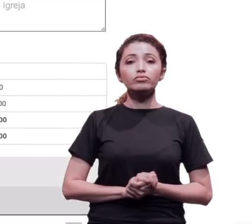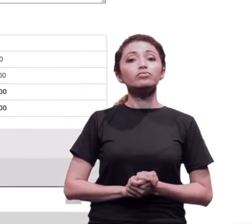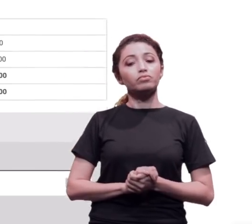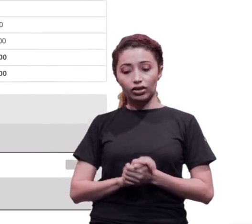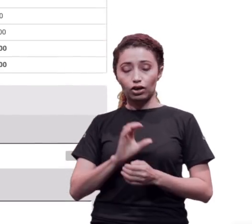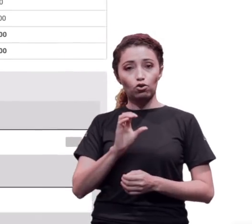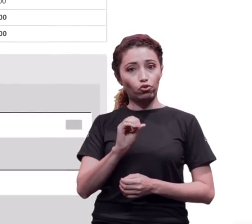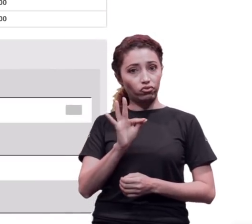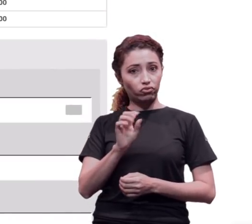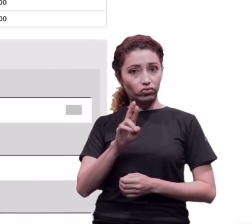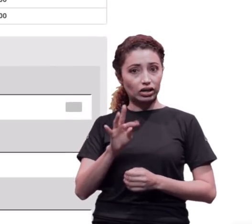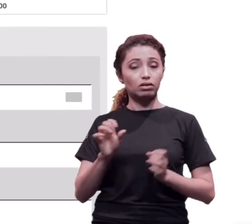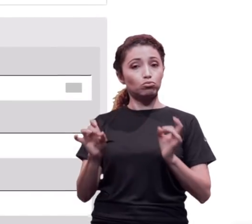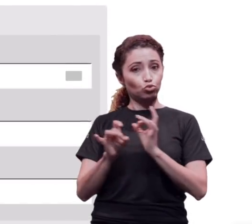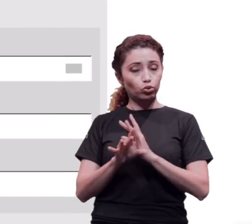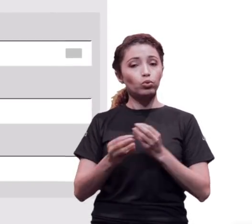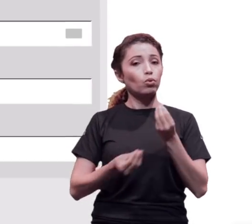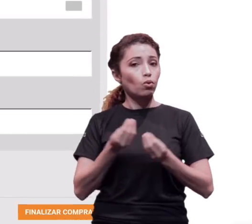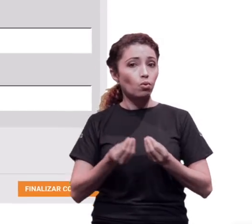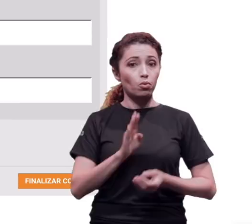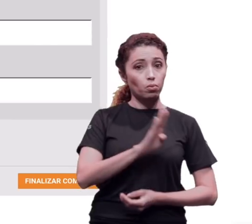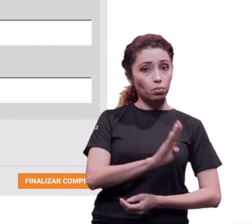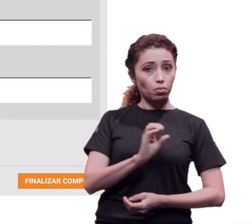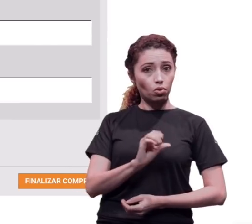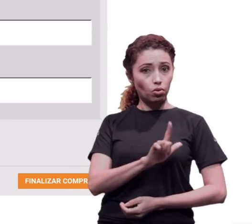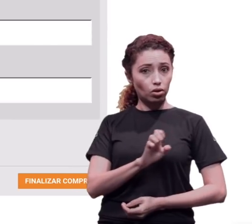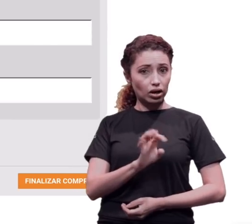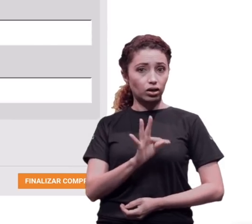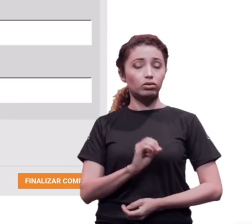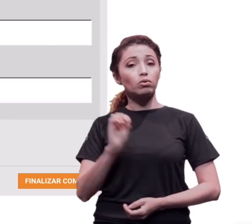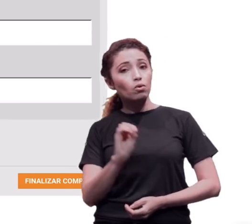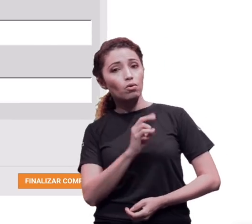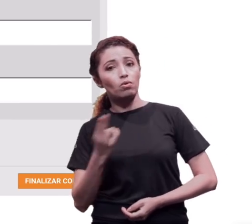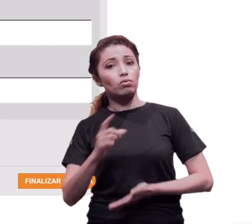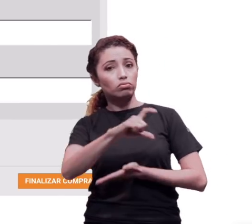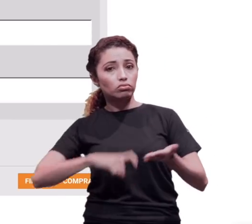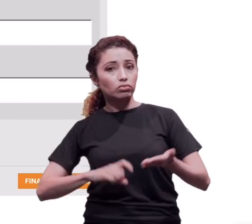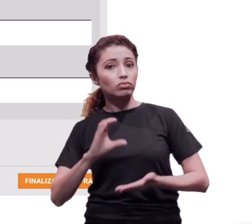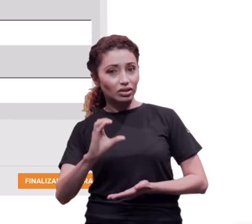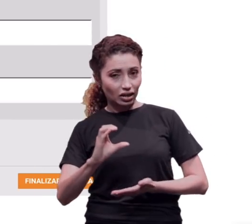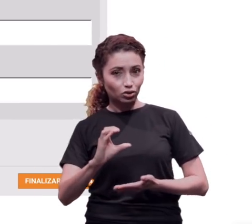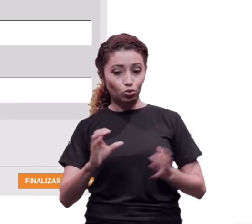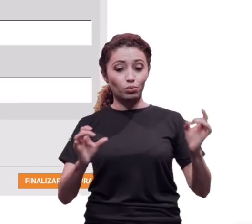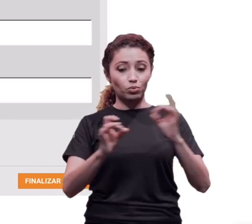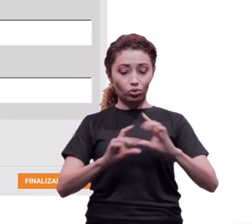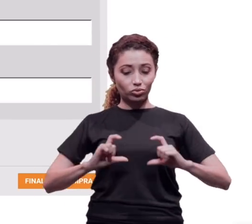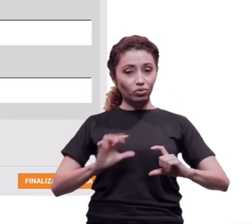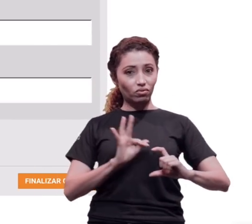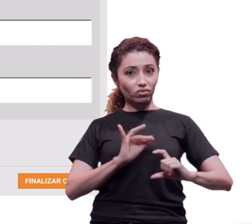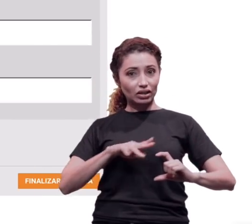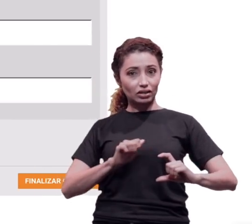Você tem a opção de concluir a sua contribuição via boleto bancário ou cartão de crédito. Por